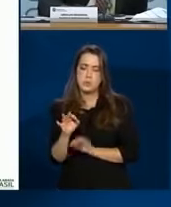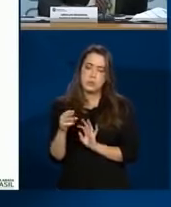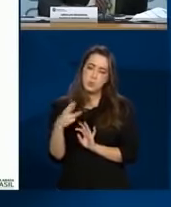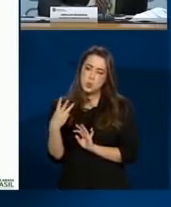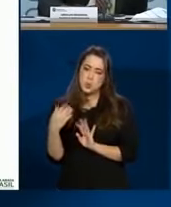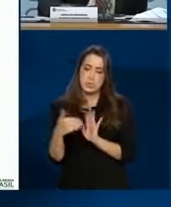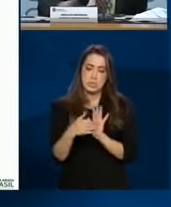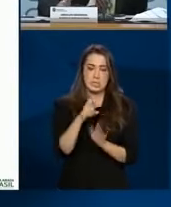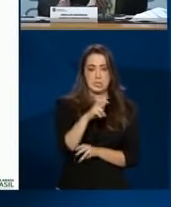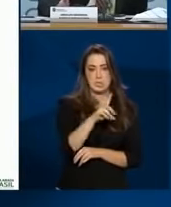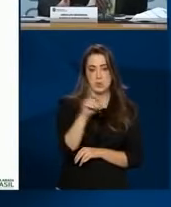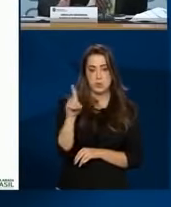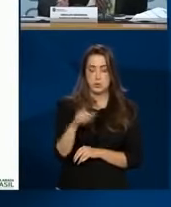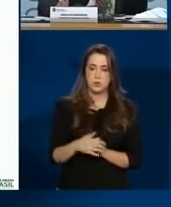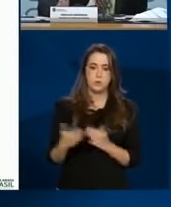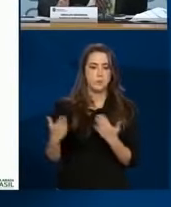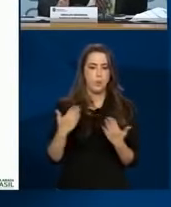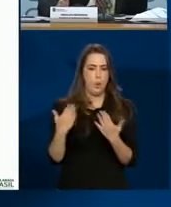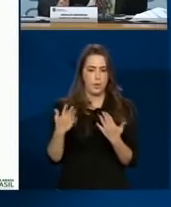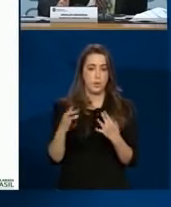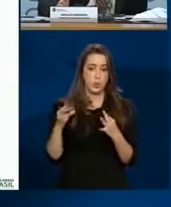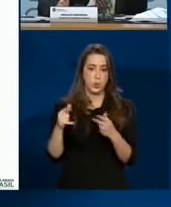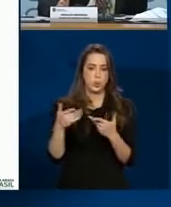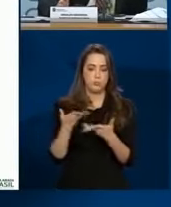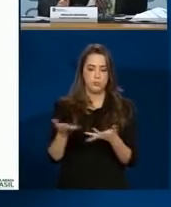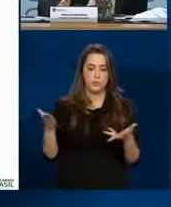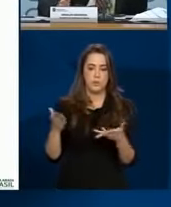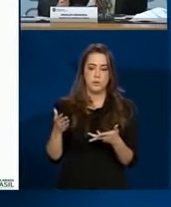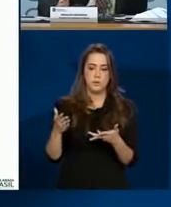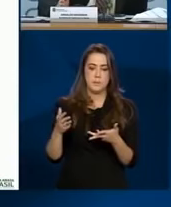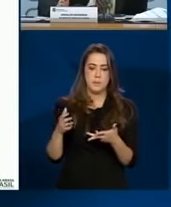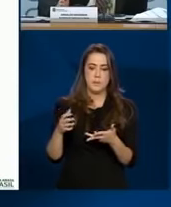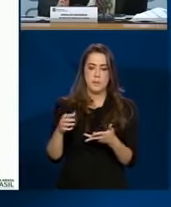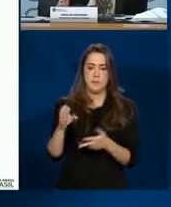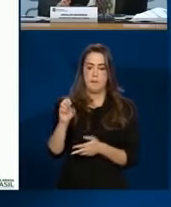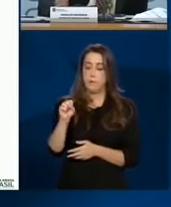a 5 dias, fazendo um total de